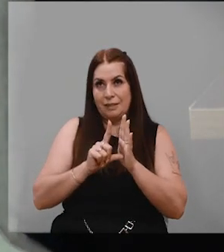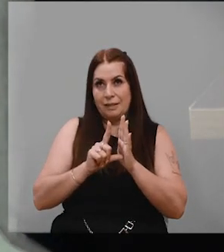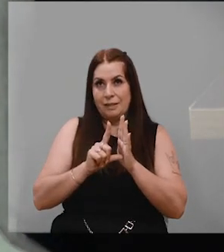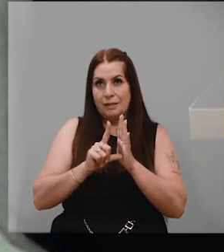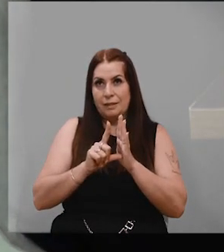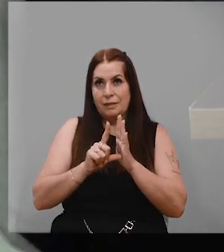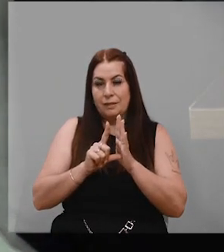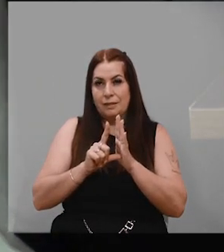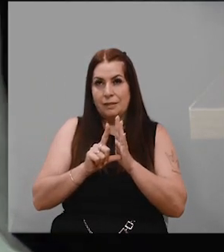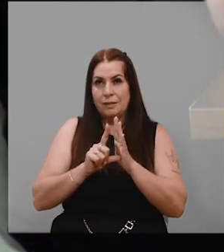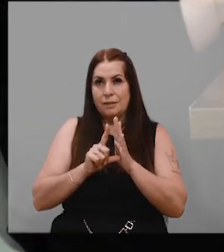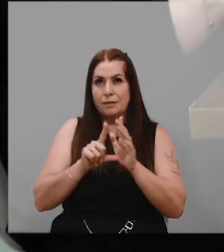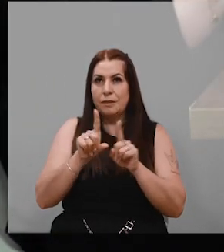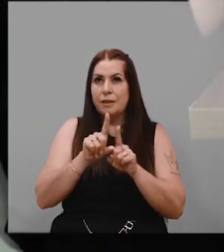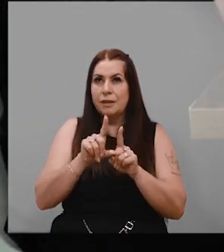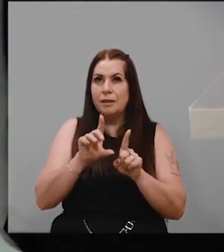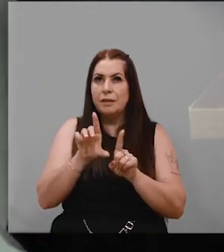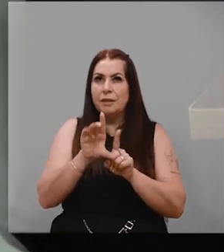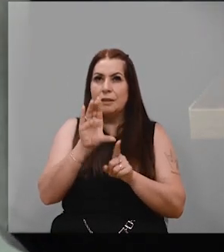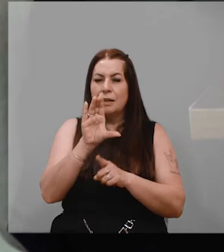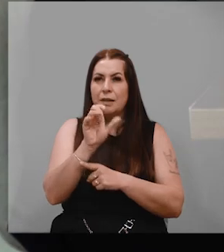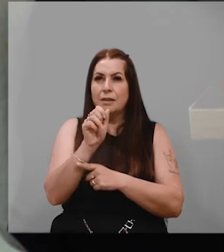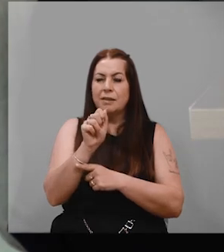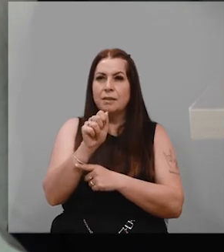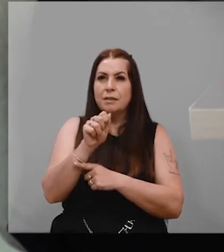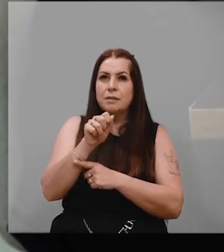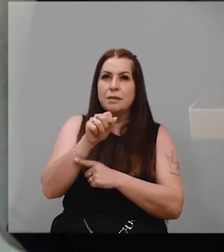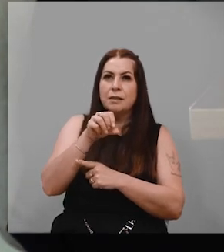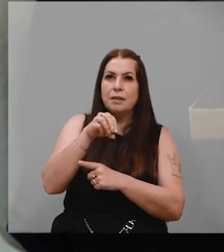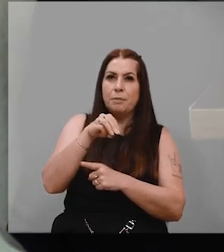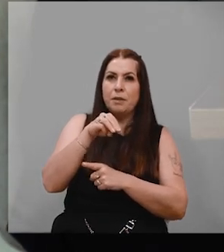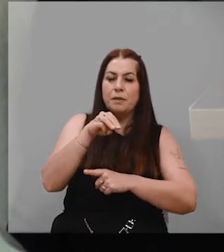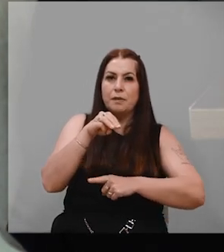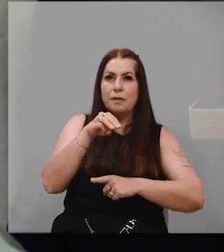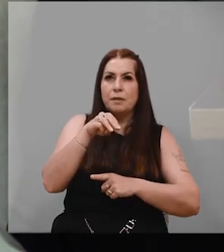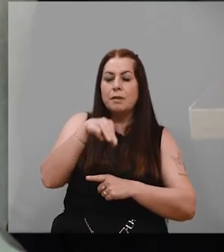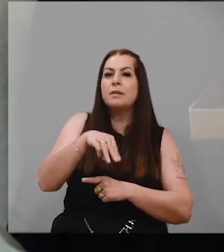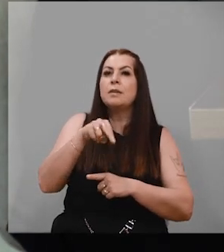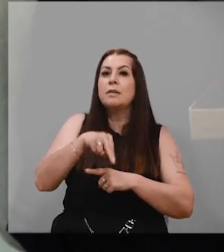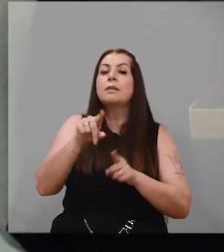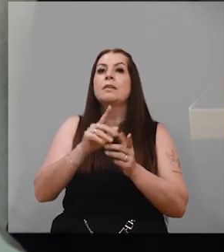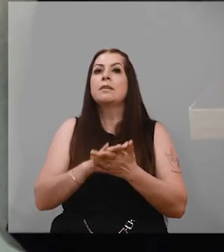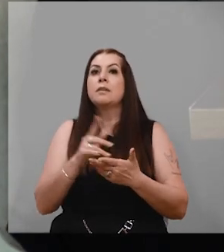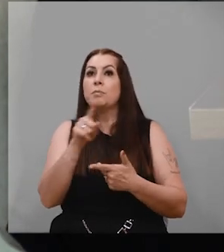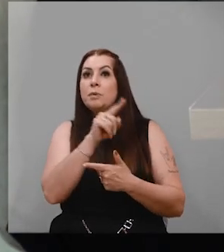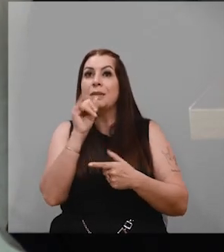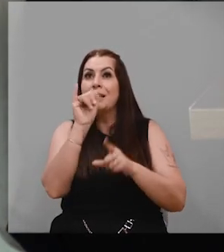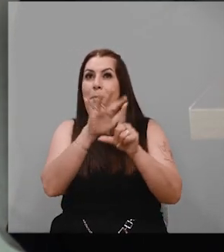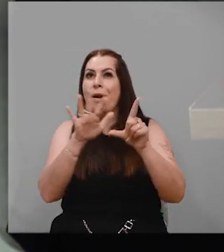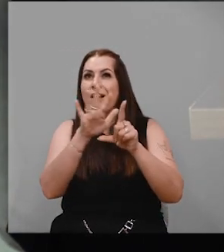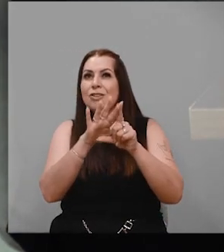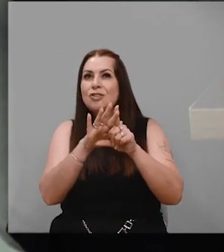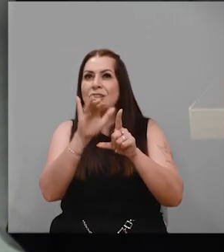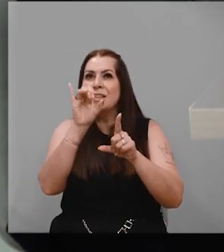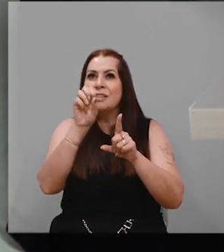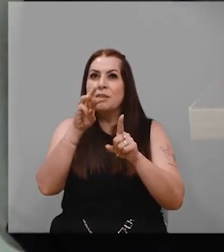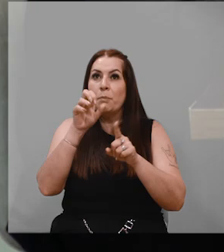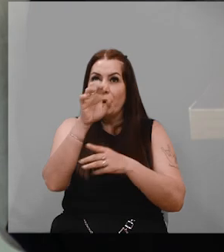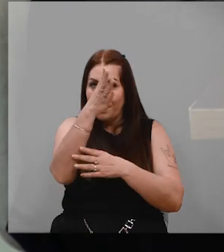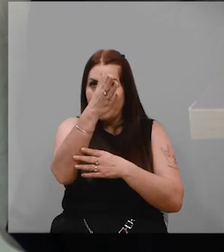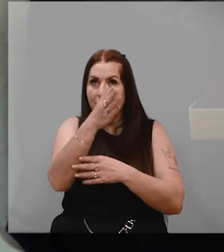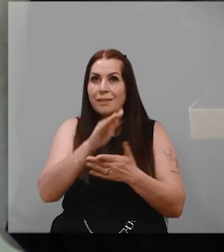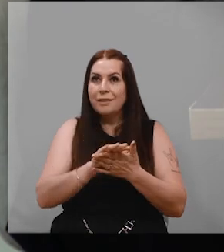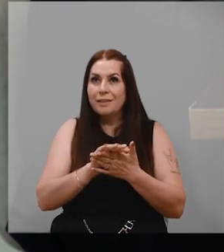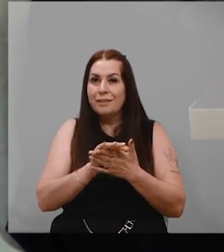né? Tu pulou, eu pulei um pouquinho, como de costume, né? Mas também A gente tem até imagens. O Isma pula um aí, ó. Esse aí é do São